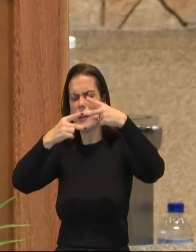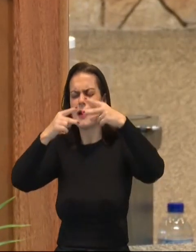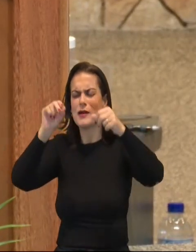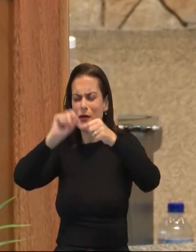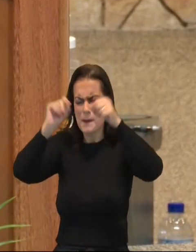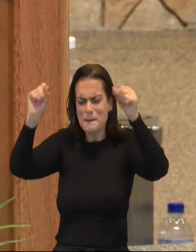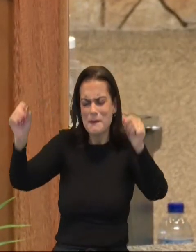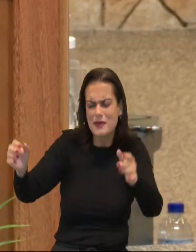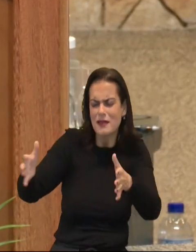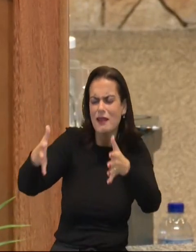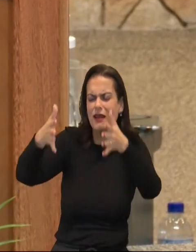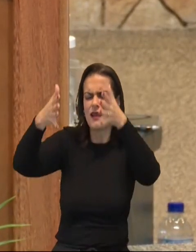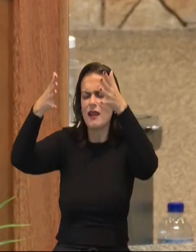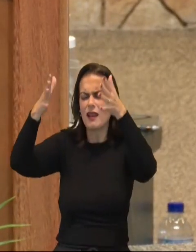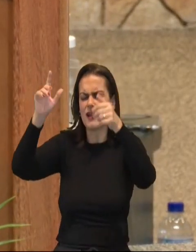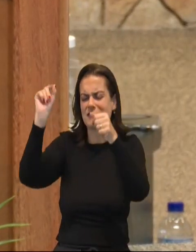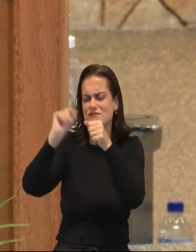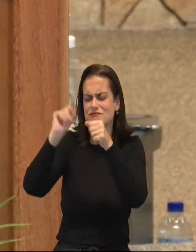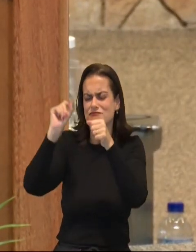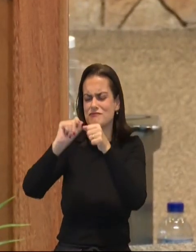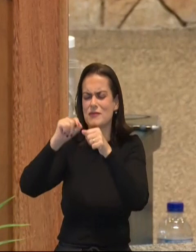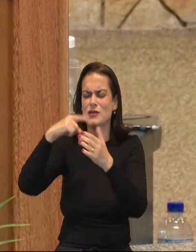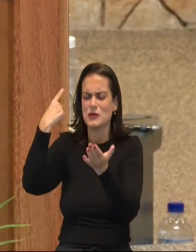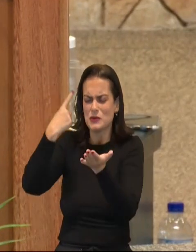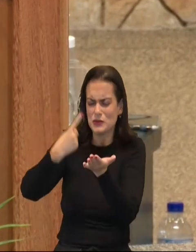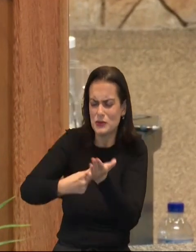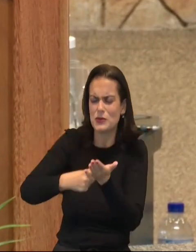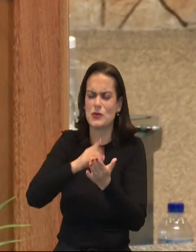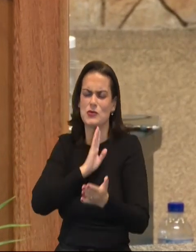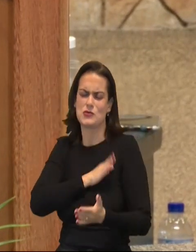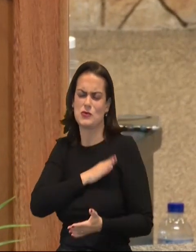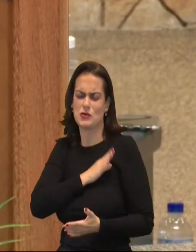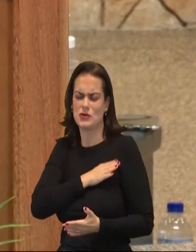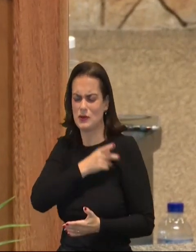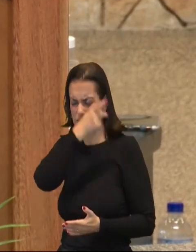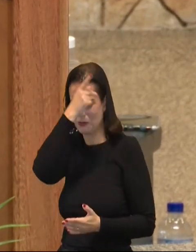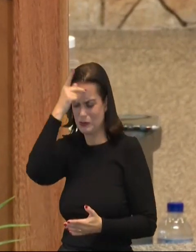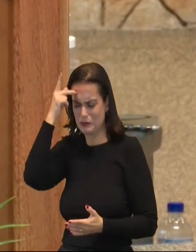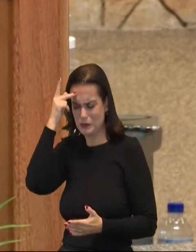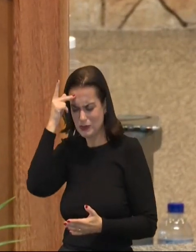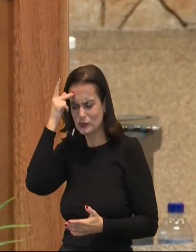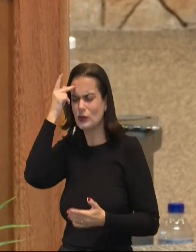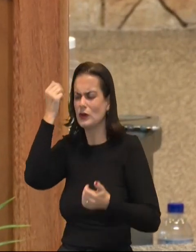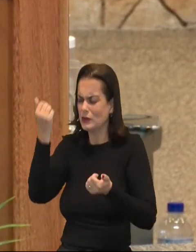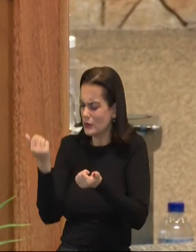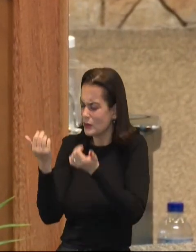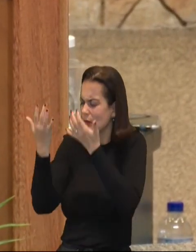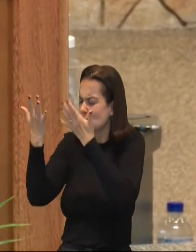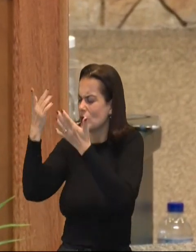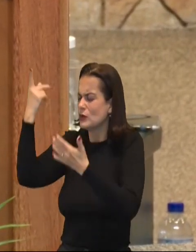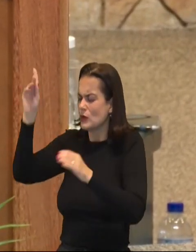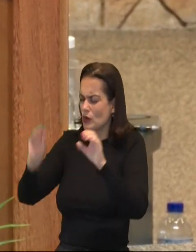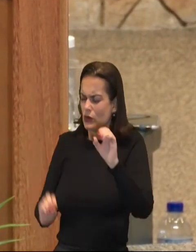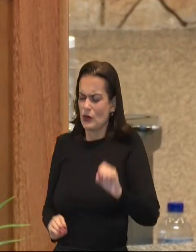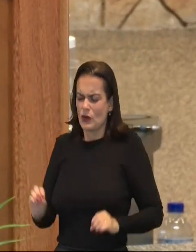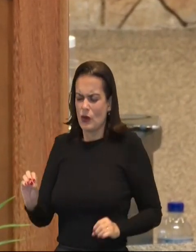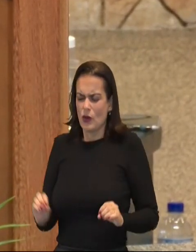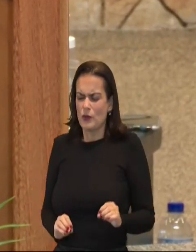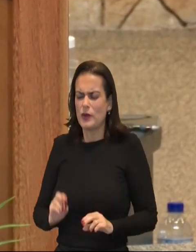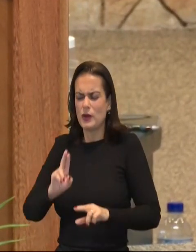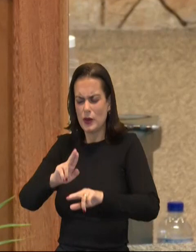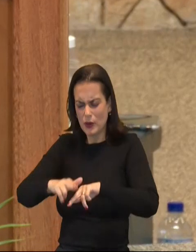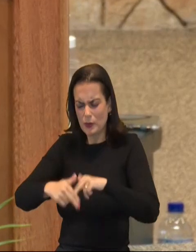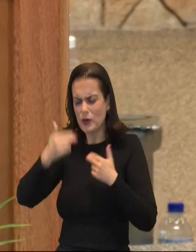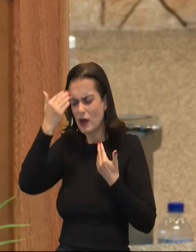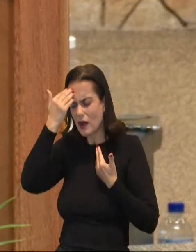Tua palavra que se realiza, Senhor, através dos corações que se colocam à disposição da Tua obra, Senhor. E por isso que nós